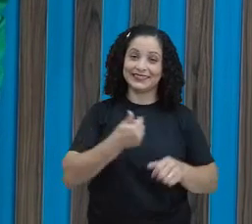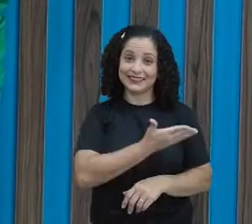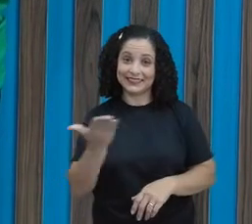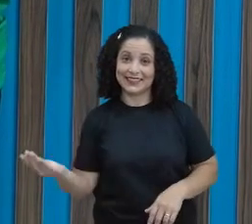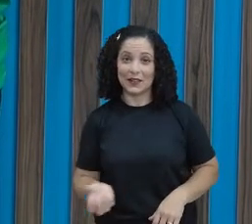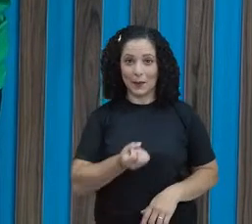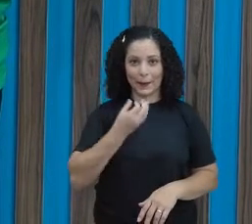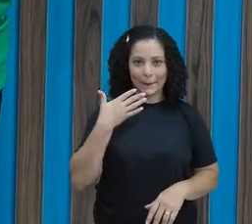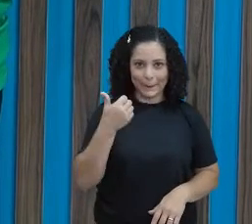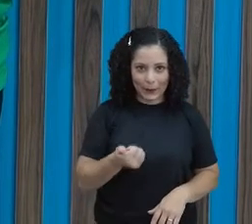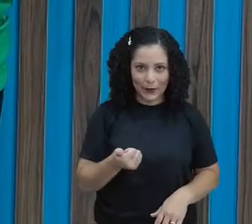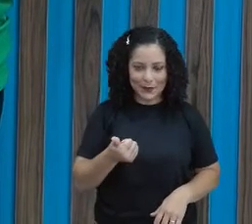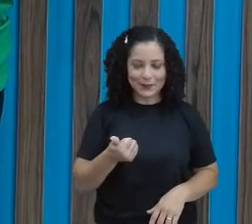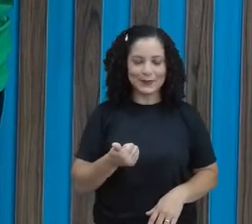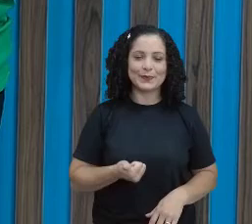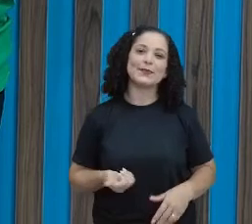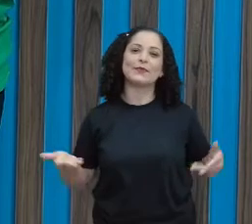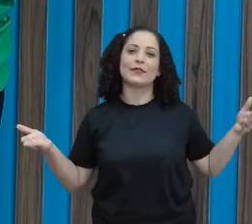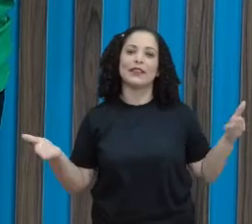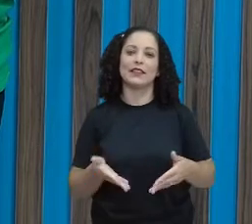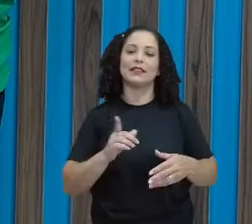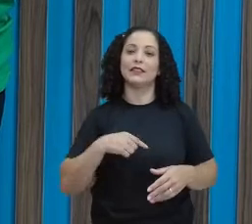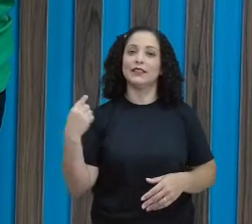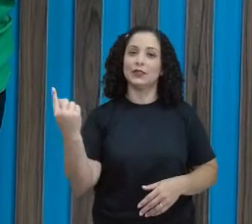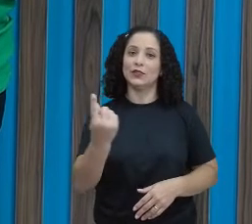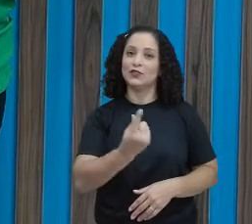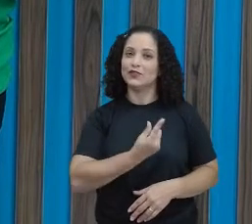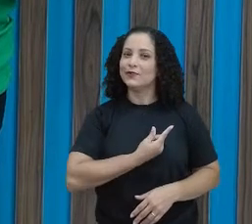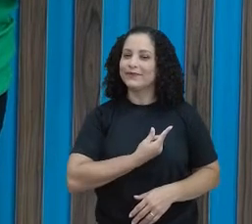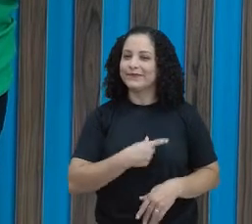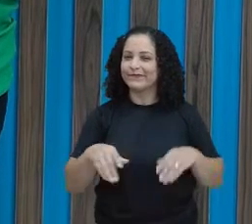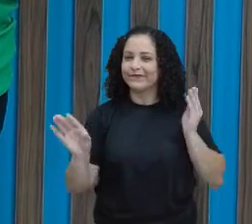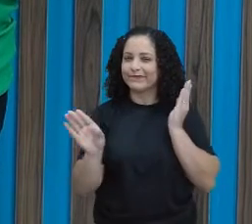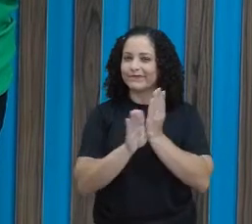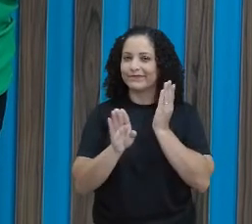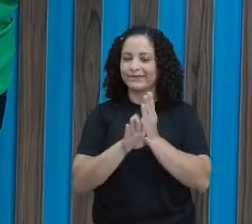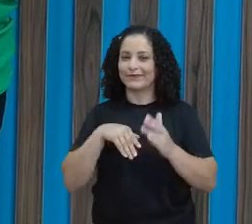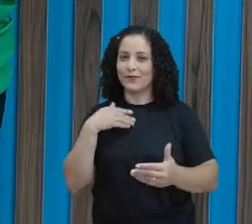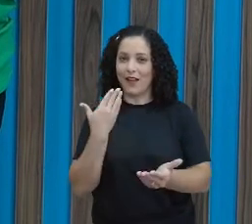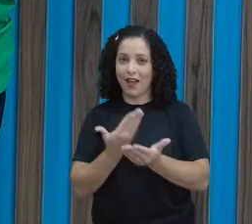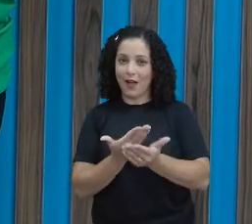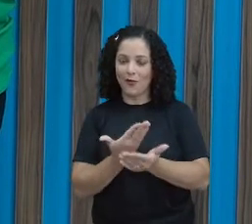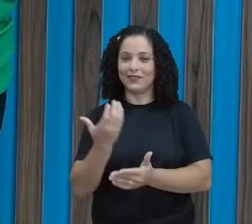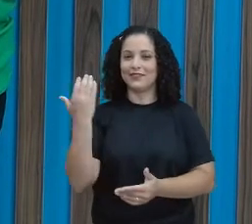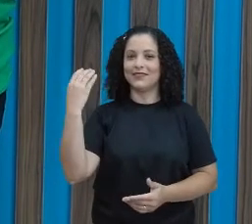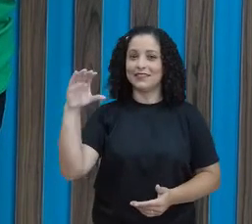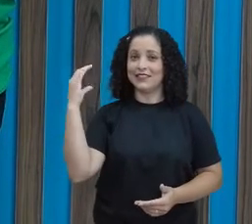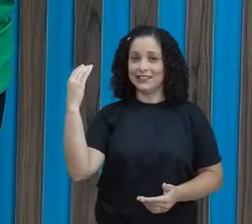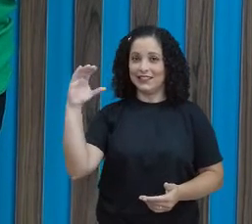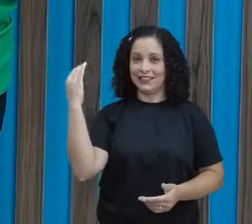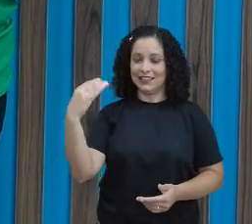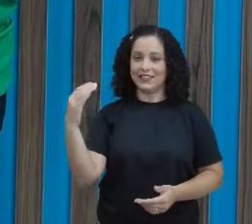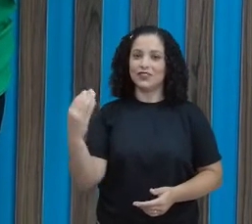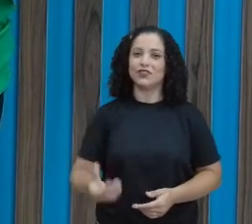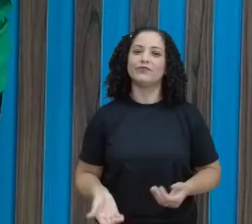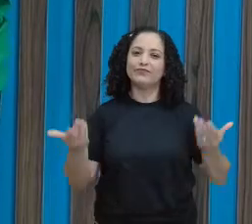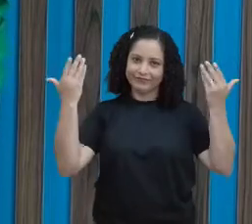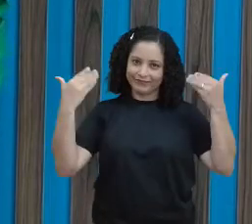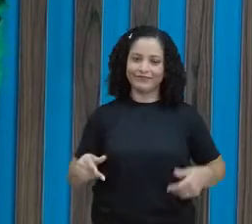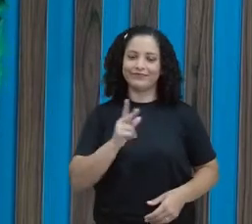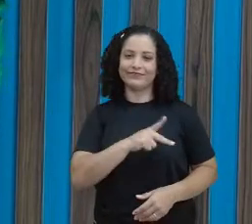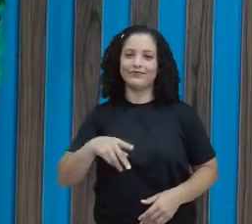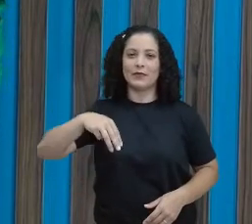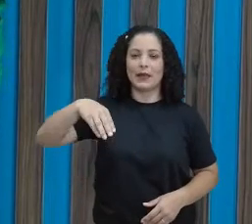gente, tudo bom com vocês? Estamos aqui em mais uma aula, né, de ciências, tá? Professora Maria